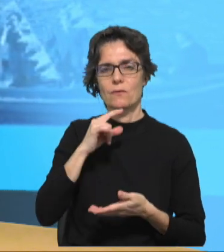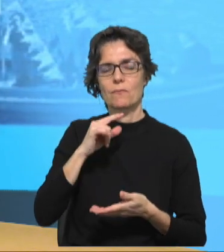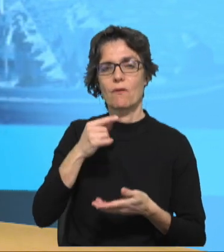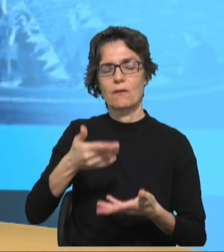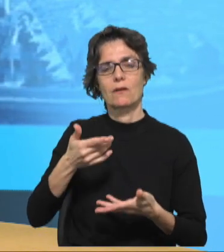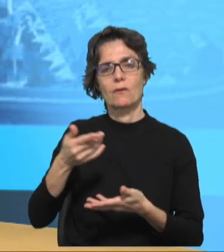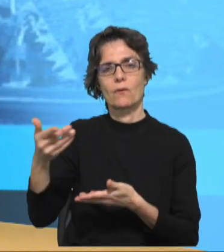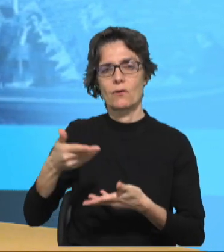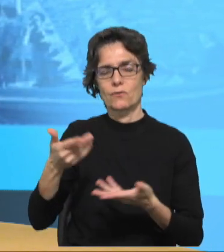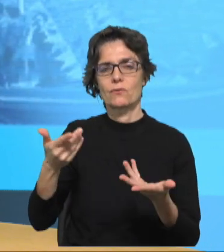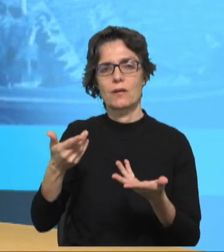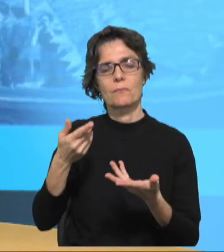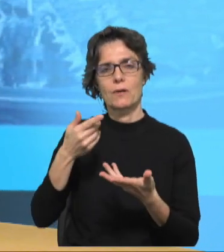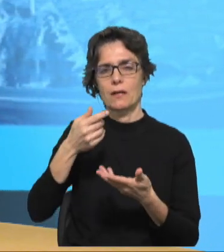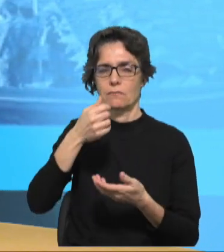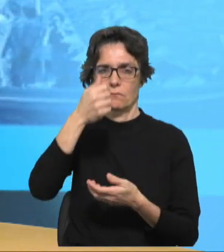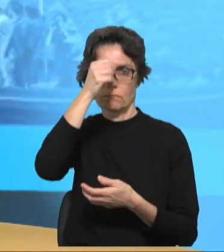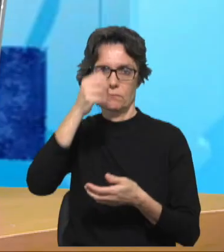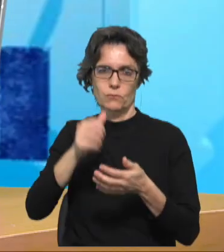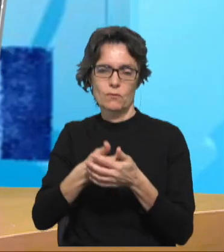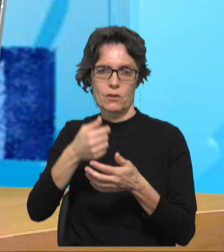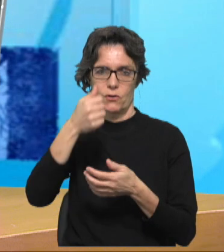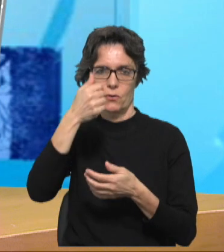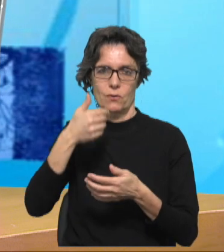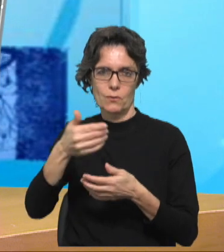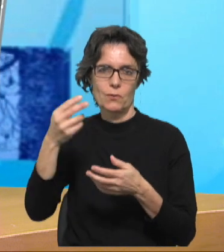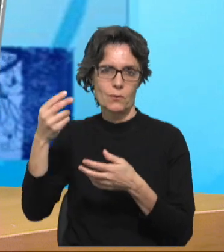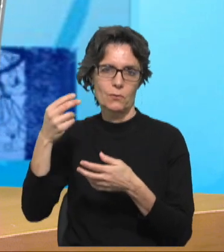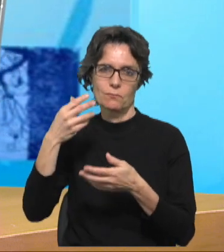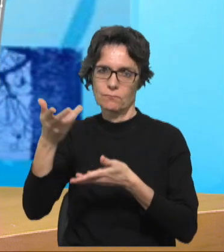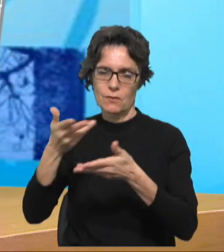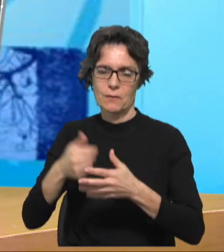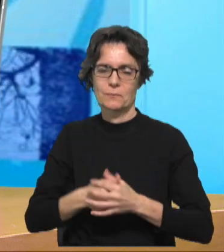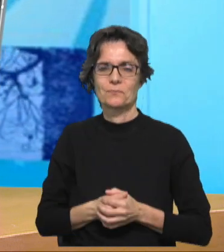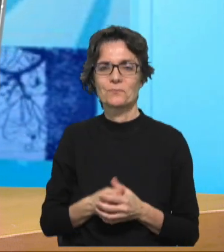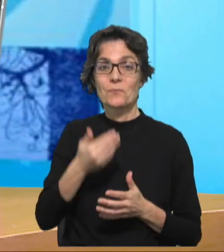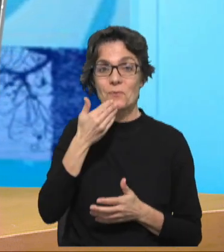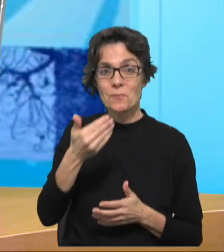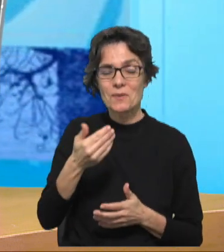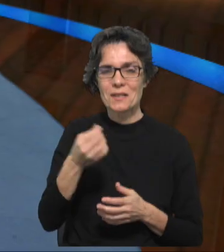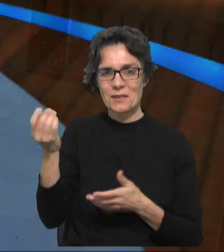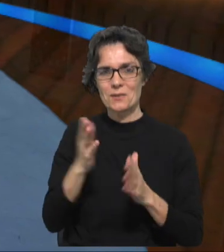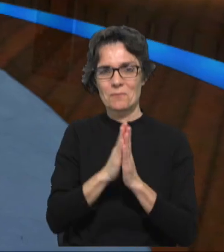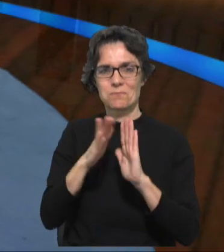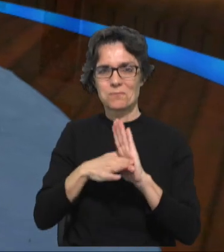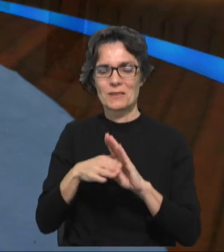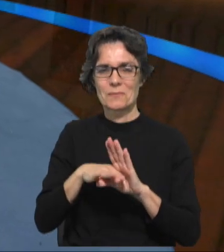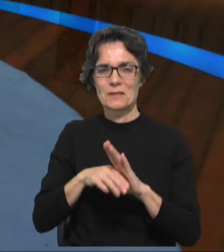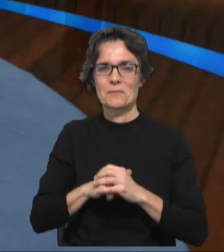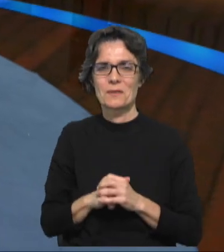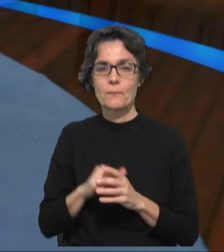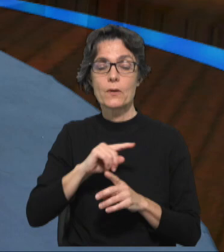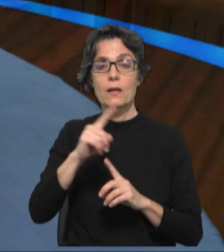domingo. Pedro Conceição, obrigado por estares aqui no programa Eclésia. Obrigado nós, Henrique. Foi no dia 18 de